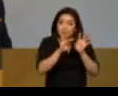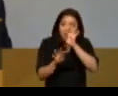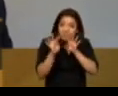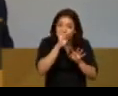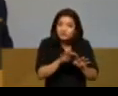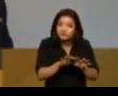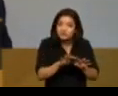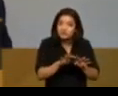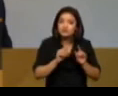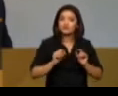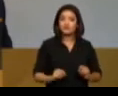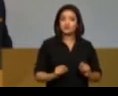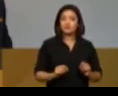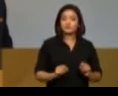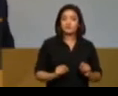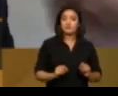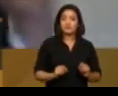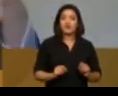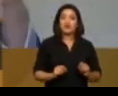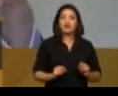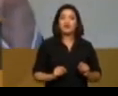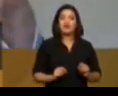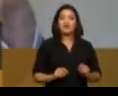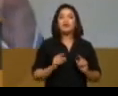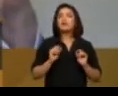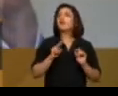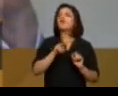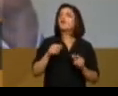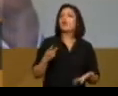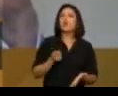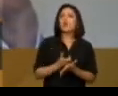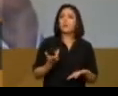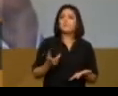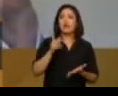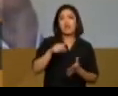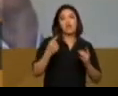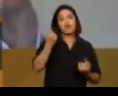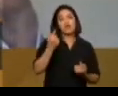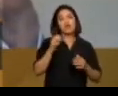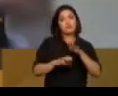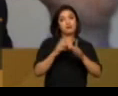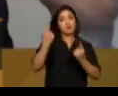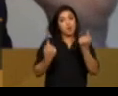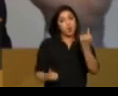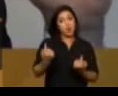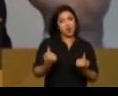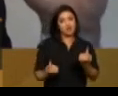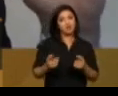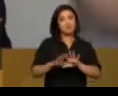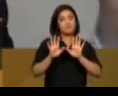medidas que beneficiam os concorrentes. Quem vai comprar essas refinarias são os concorrentes da Petrobras.